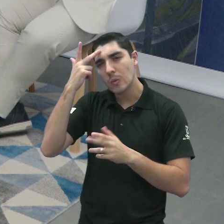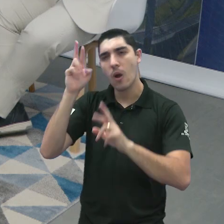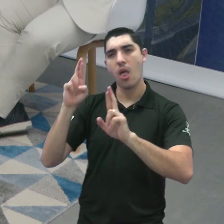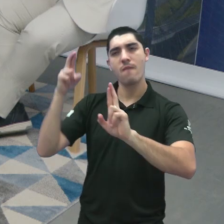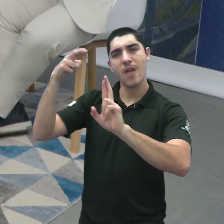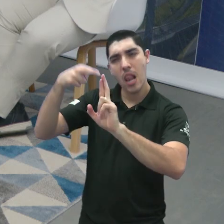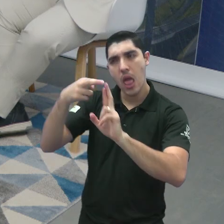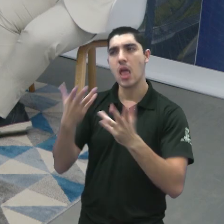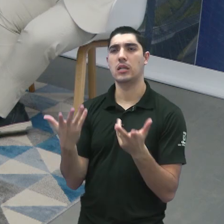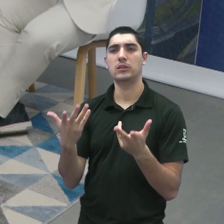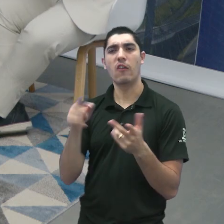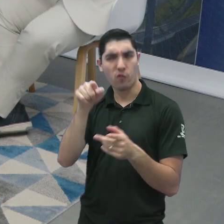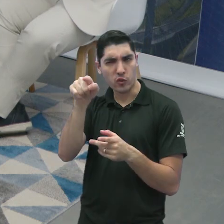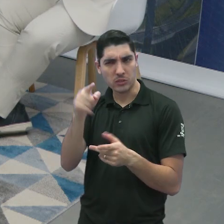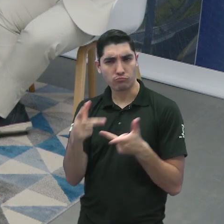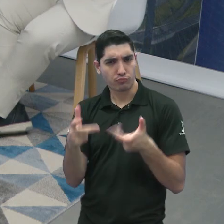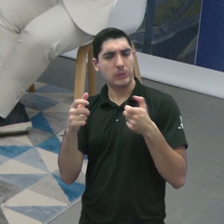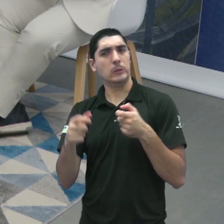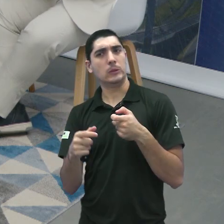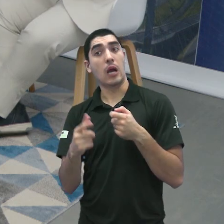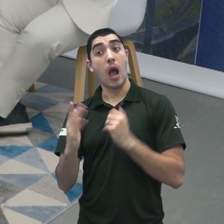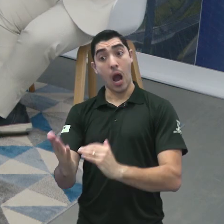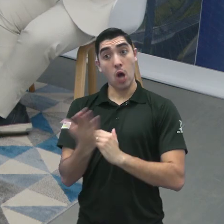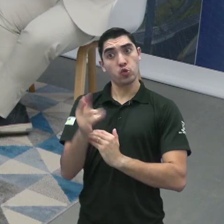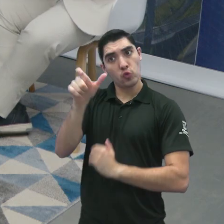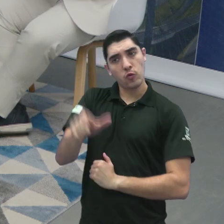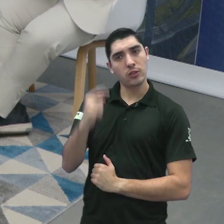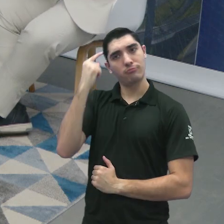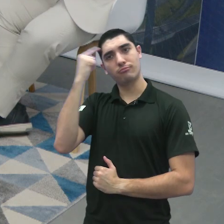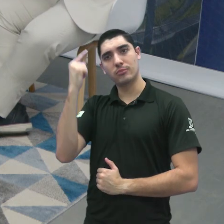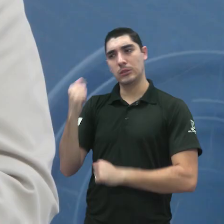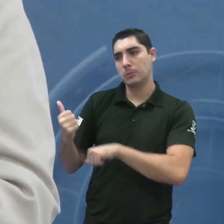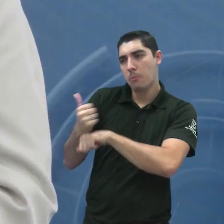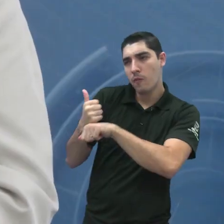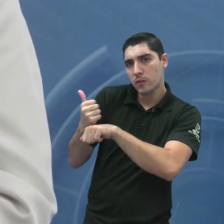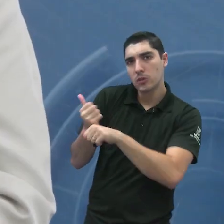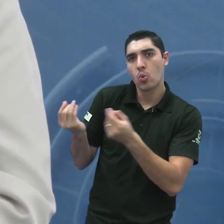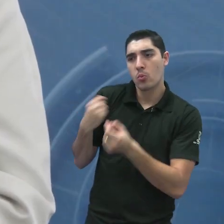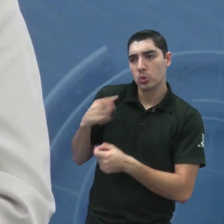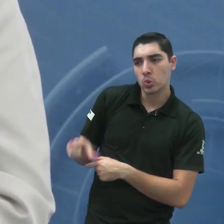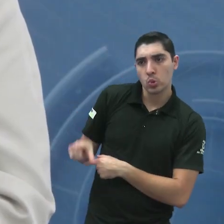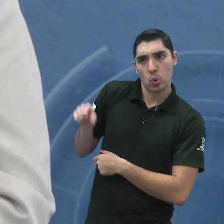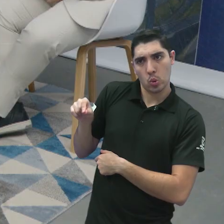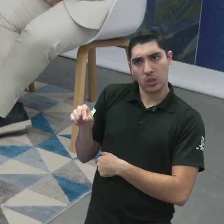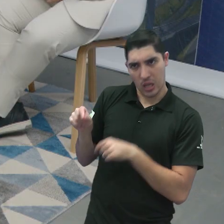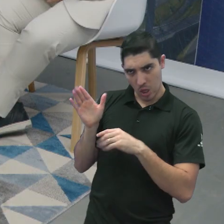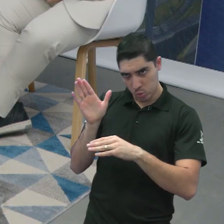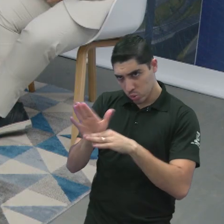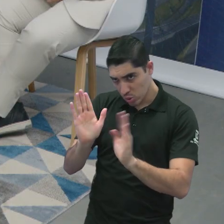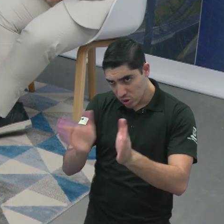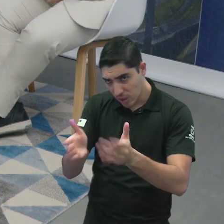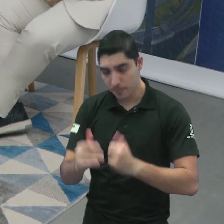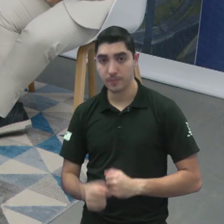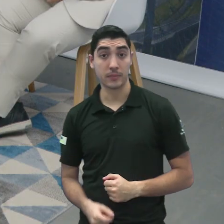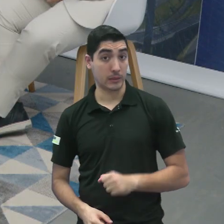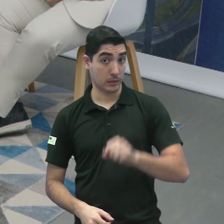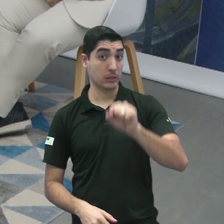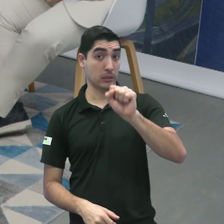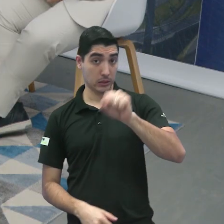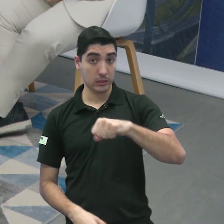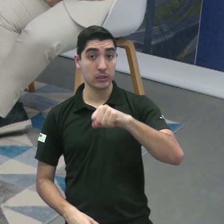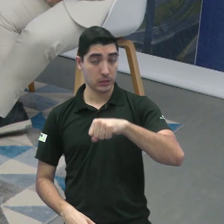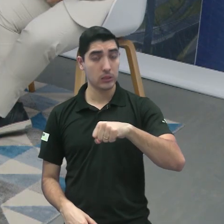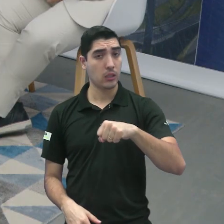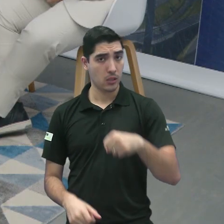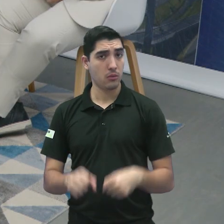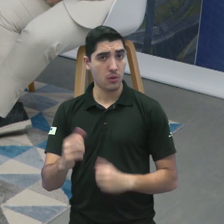escolha profissional, no que você vem se adaptando, estudando hoje no meio acadêmico? Com certeza, eu acho que foi um